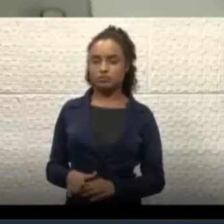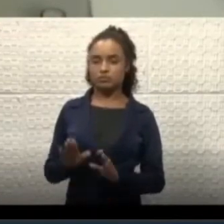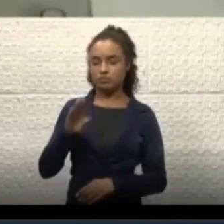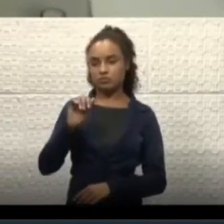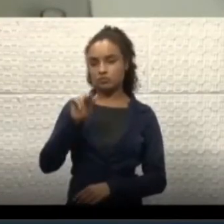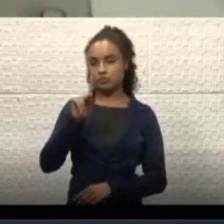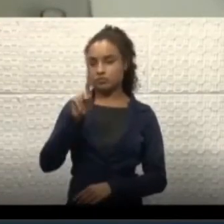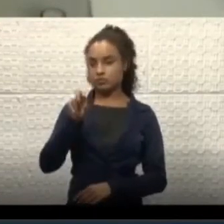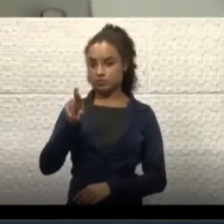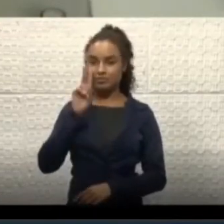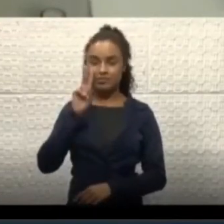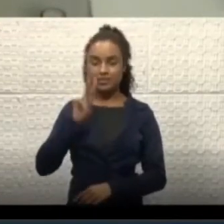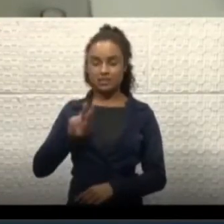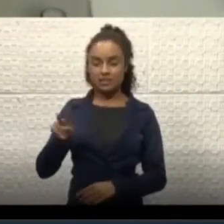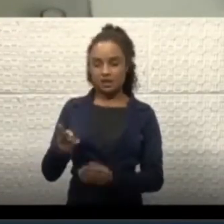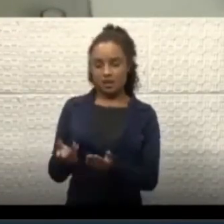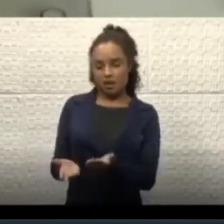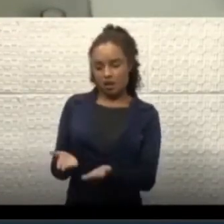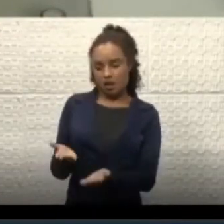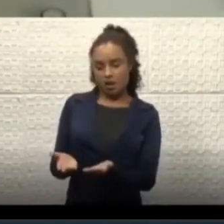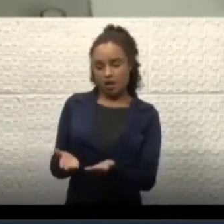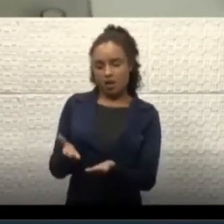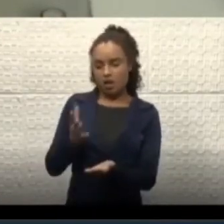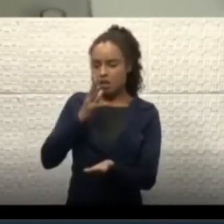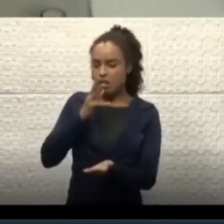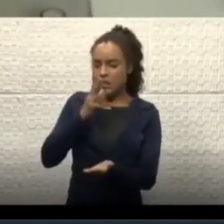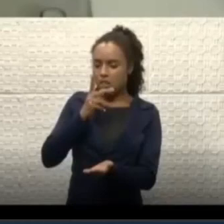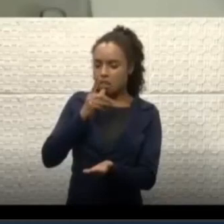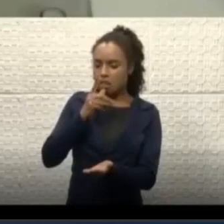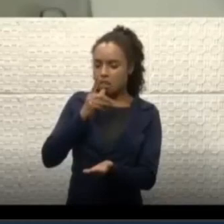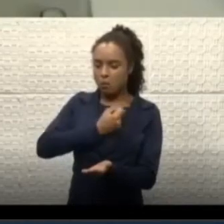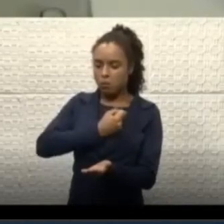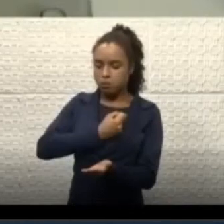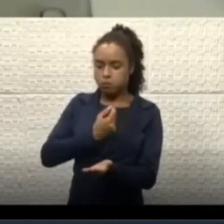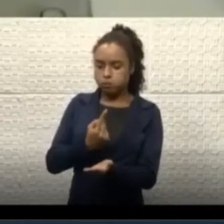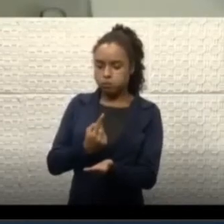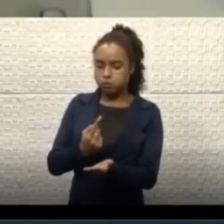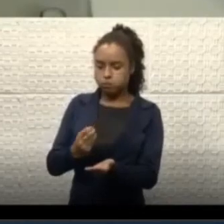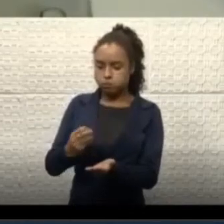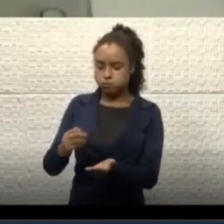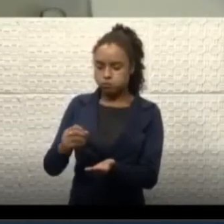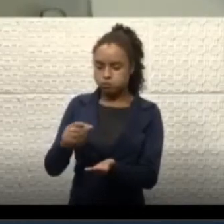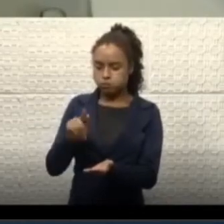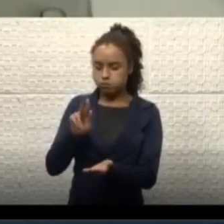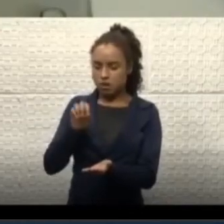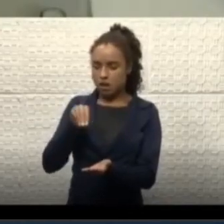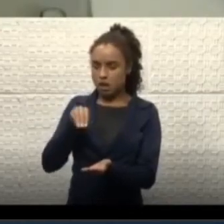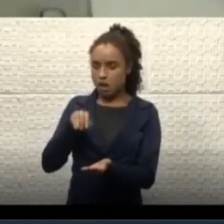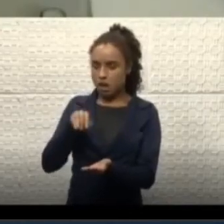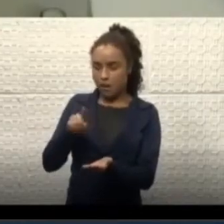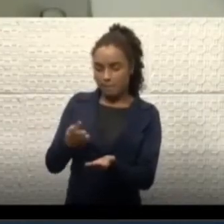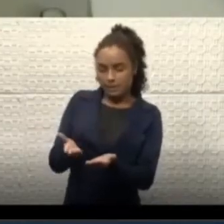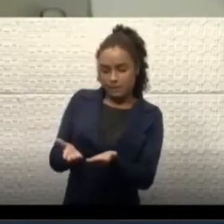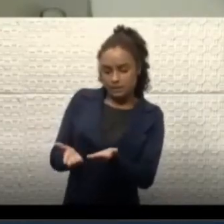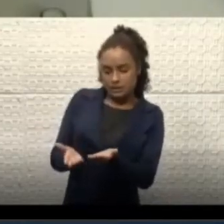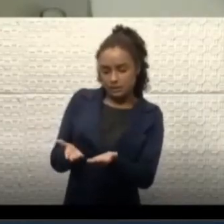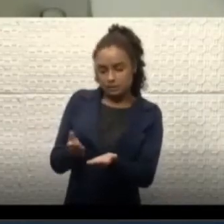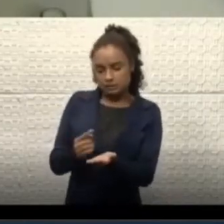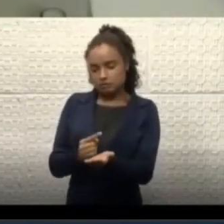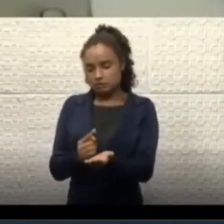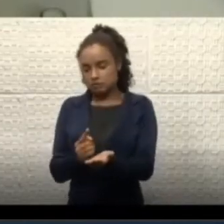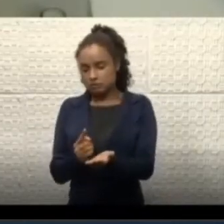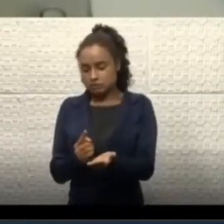Diretamente no becker, observem bem a balança, ela demora um pouco às vezes para chegar ao peso correto, então ela tem uma